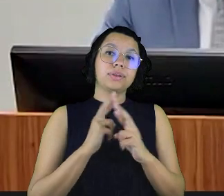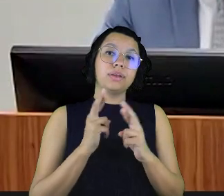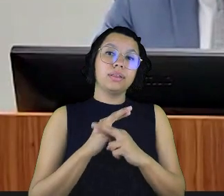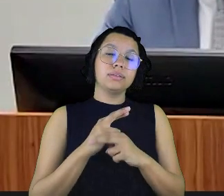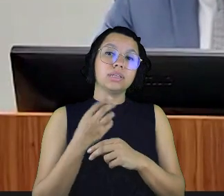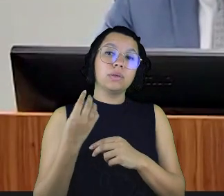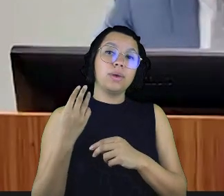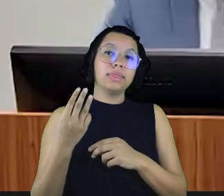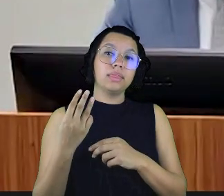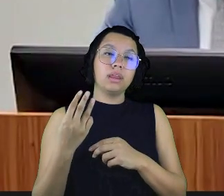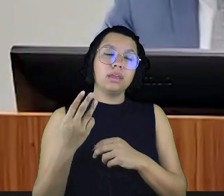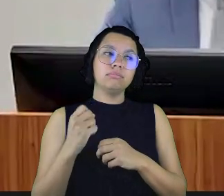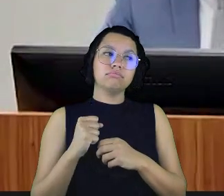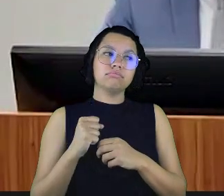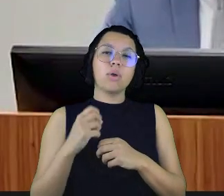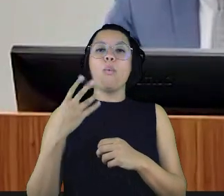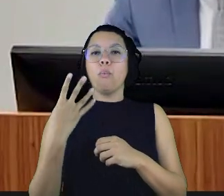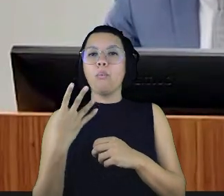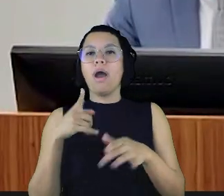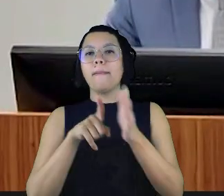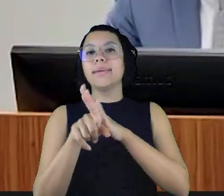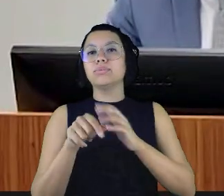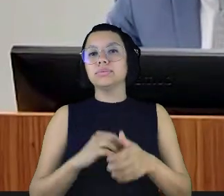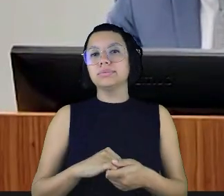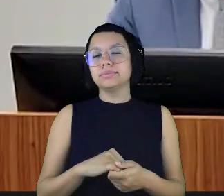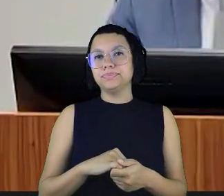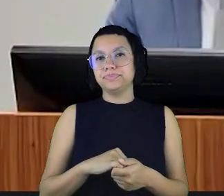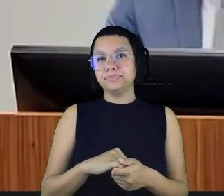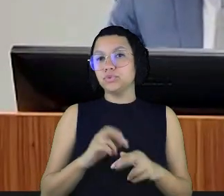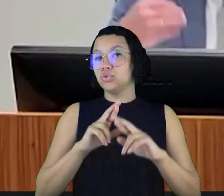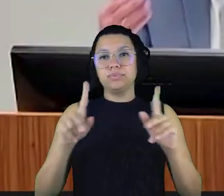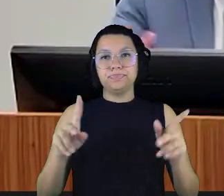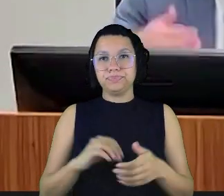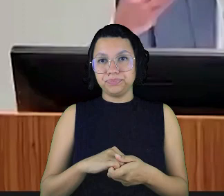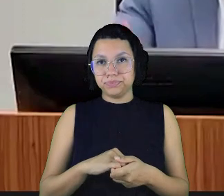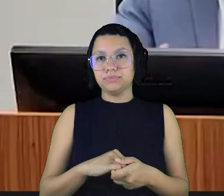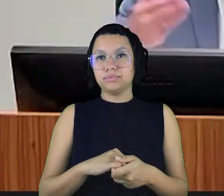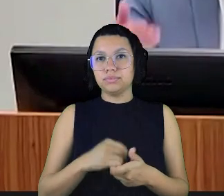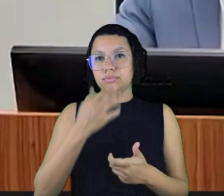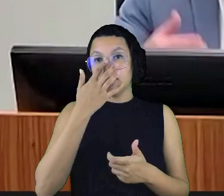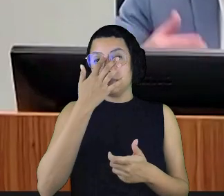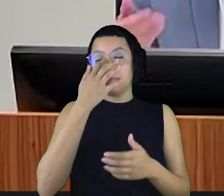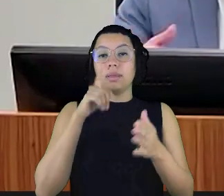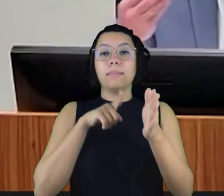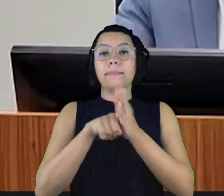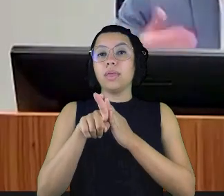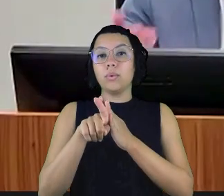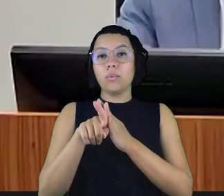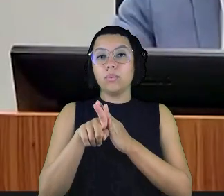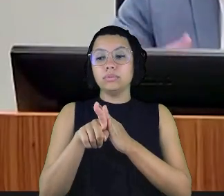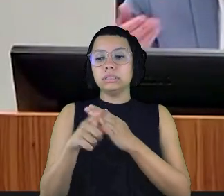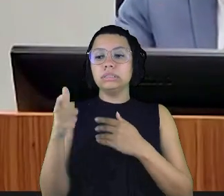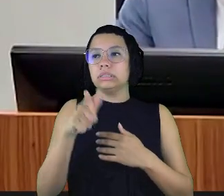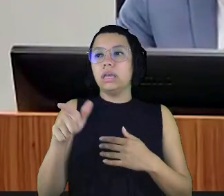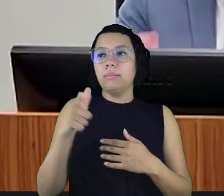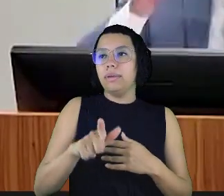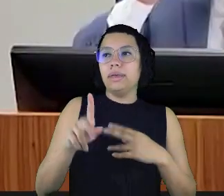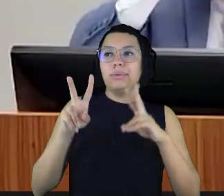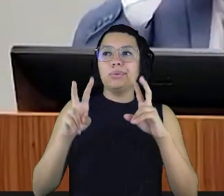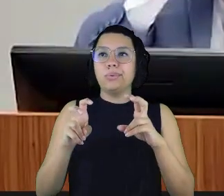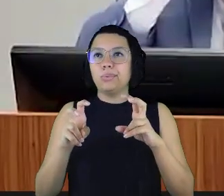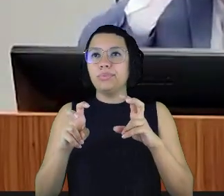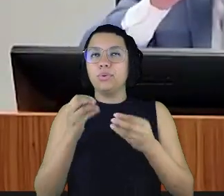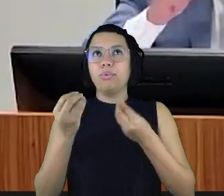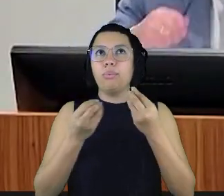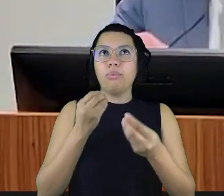4 perguntas diferentes, né? Perguntas que se repetem sobre quais as alternativas